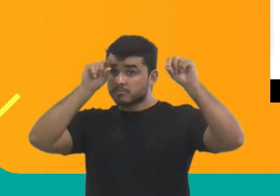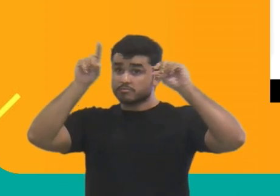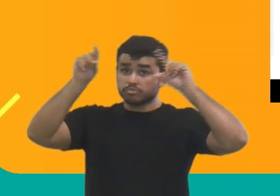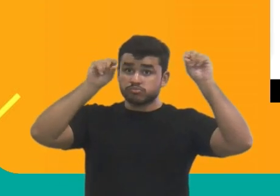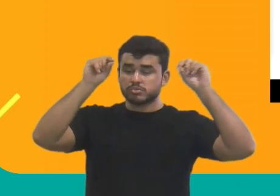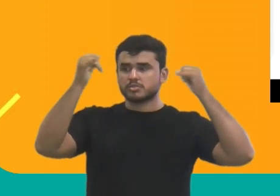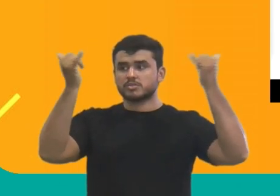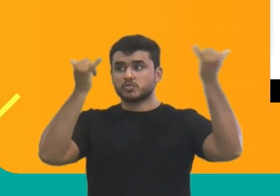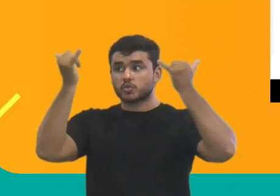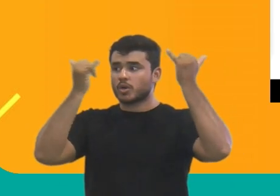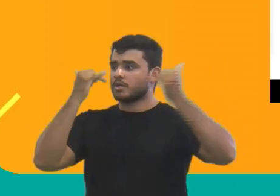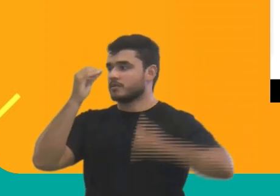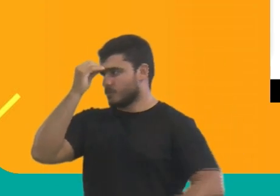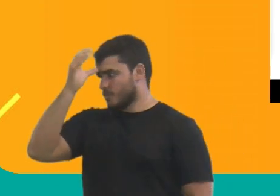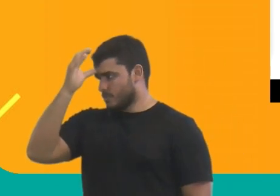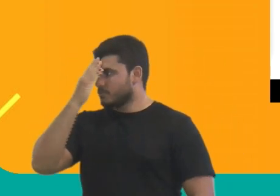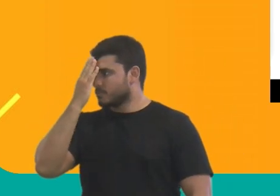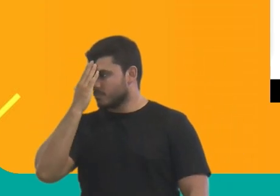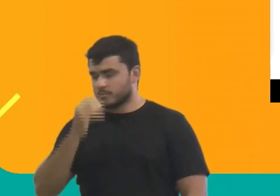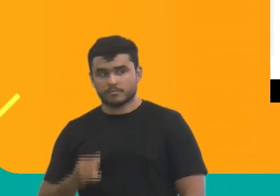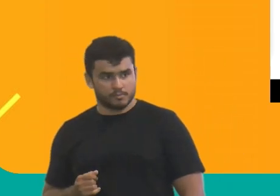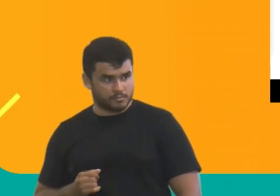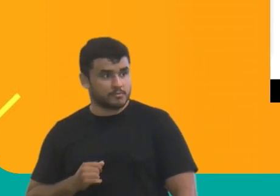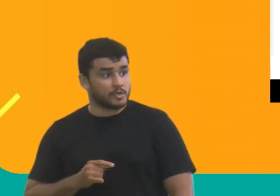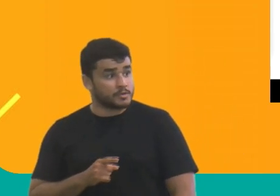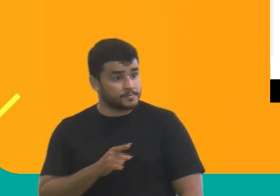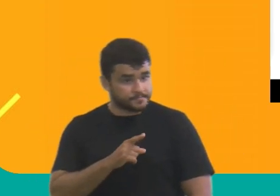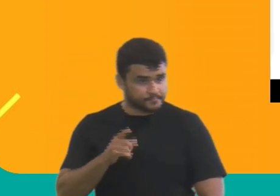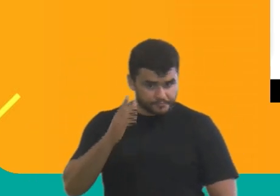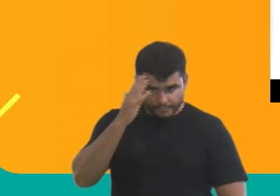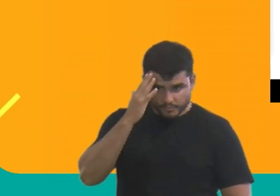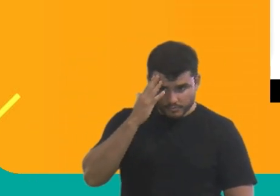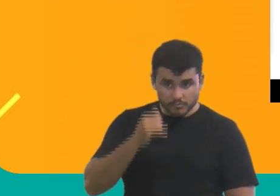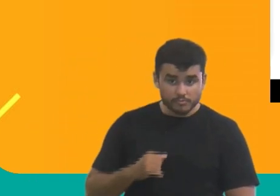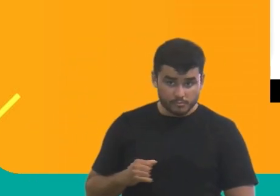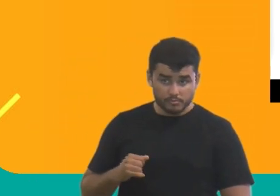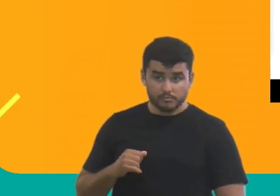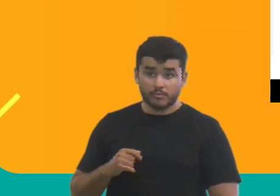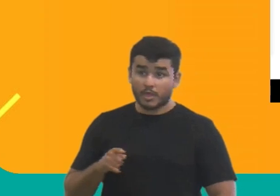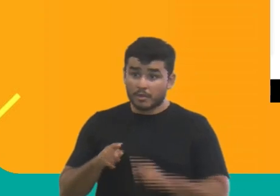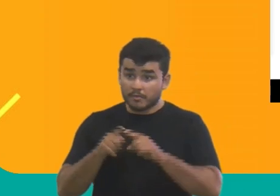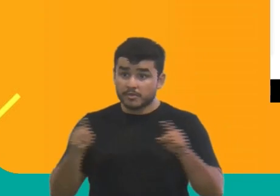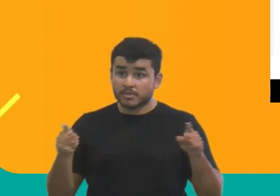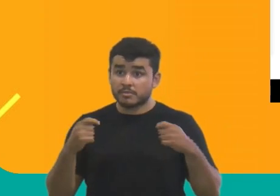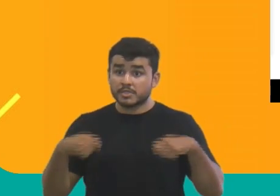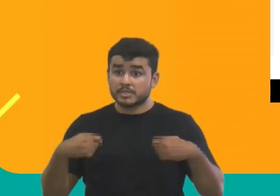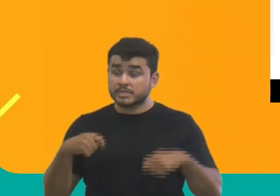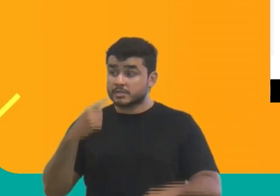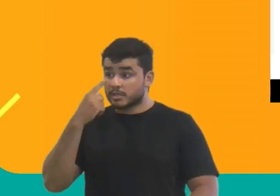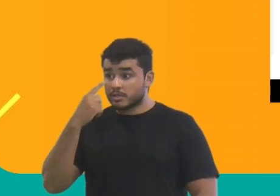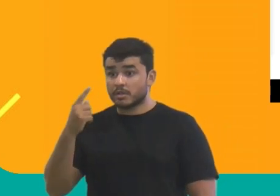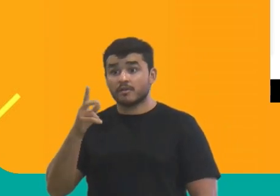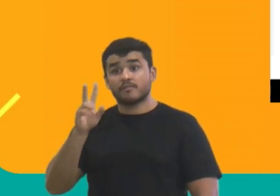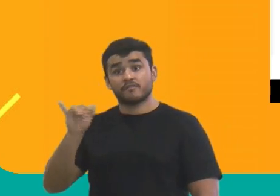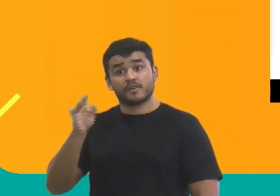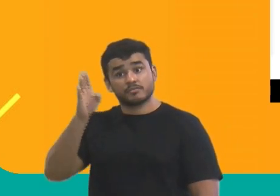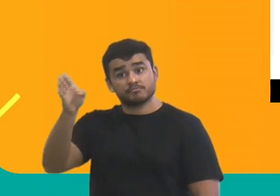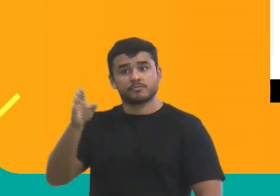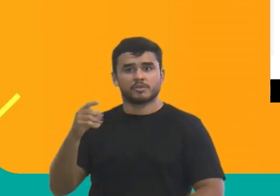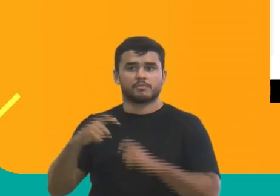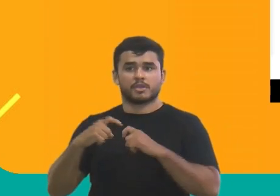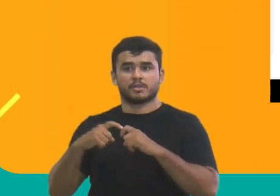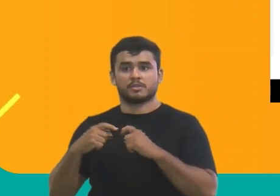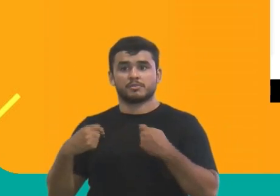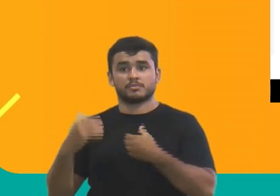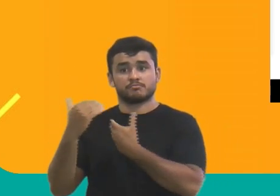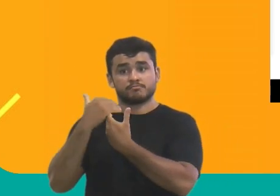não são para você receber e agir. São para você procurar um médico, para que ele possa lhe orientar nessa ação. Ok?